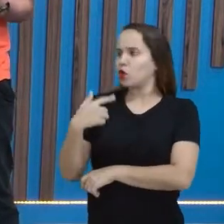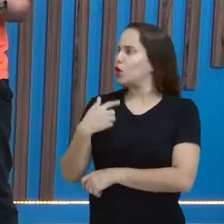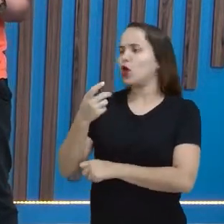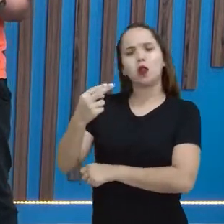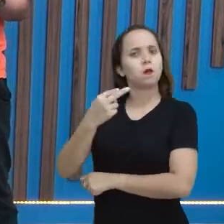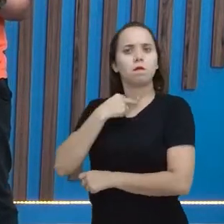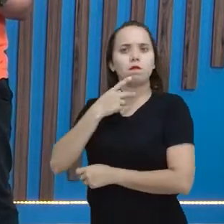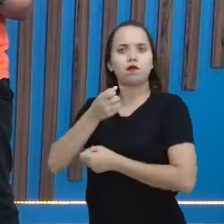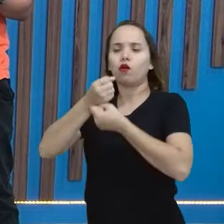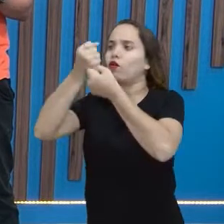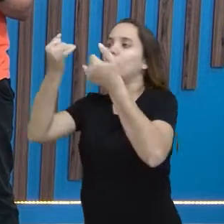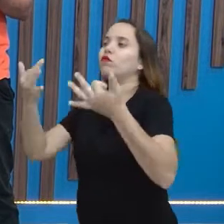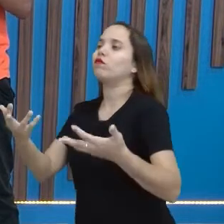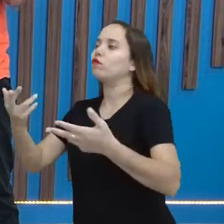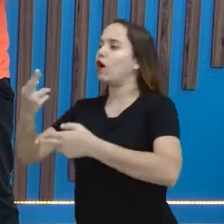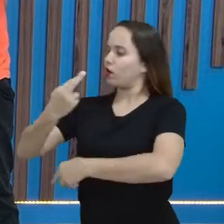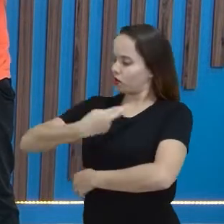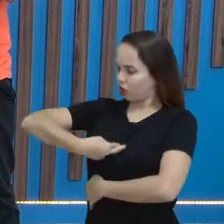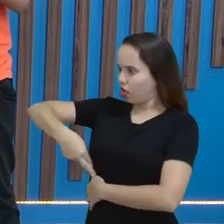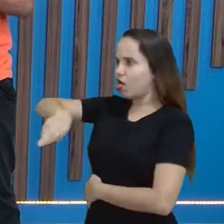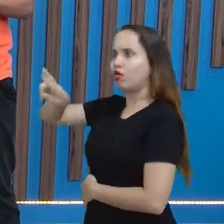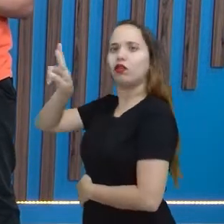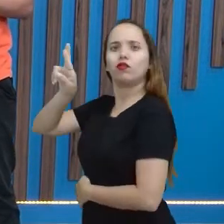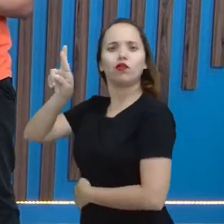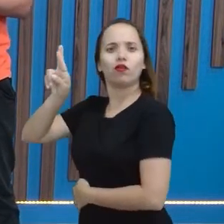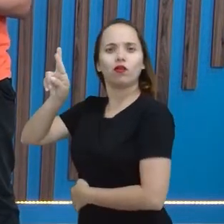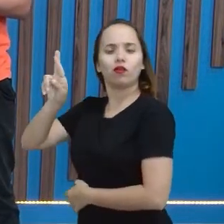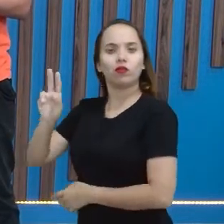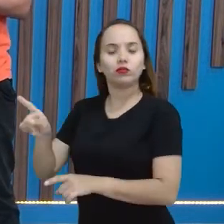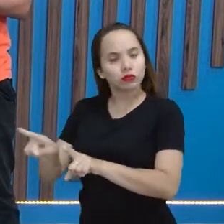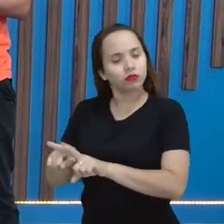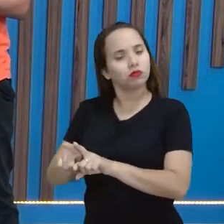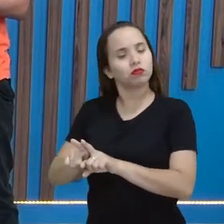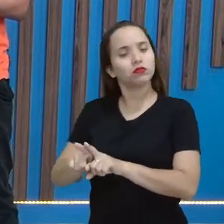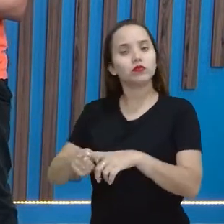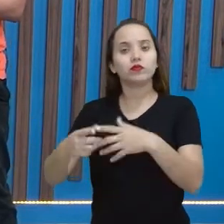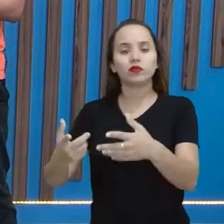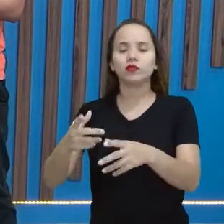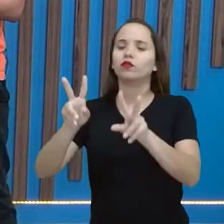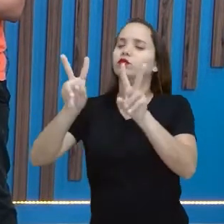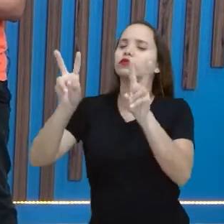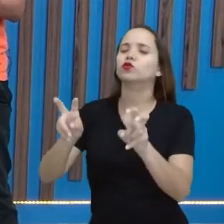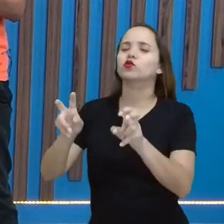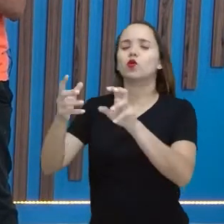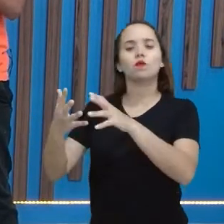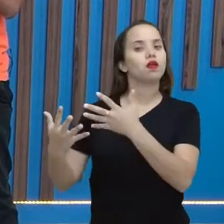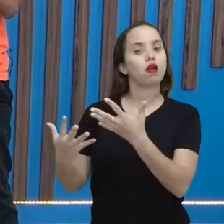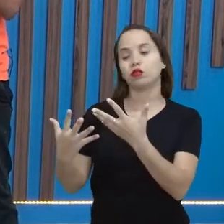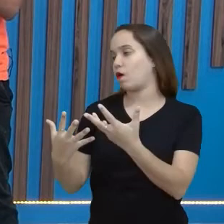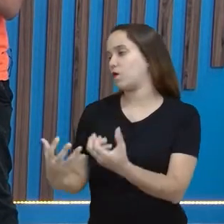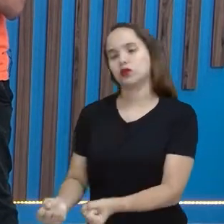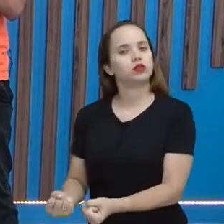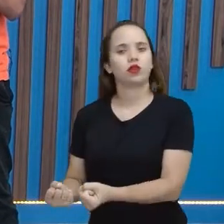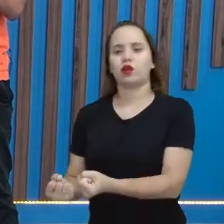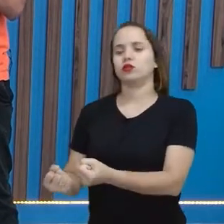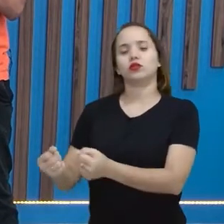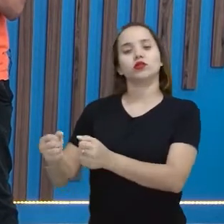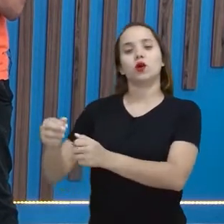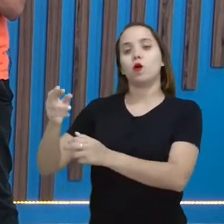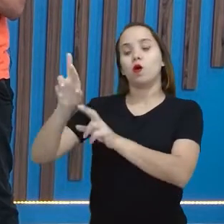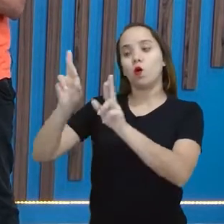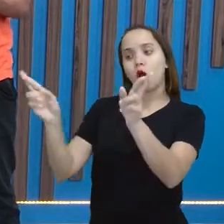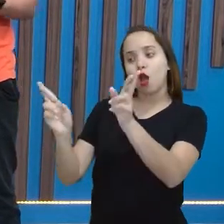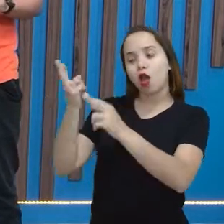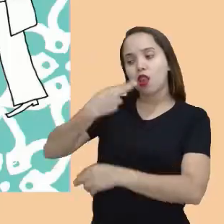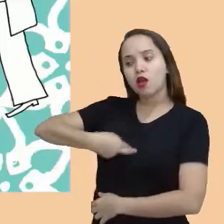quando fala de intolerância religiosa, né, é muito importante a gente falar e ter cuidado sobre isso, que vai ser o nosso próximo